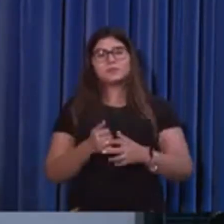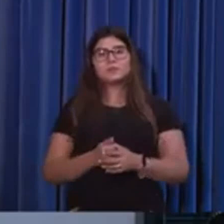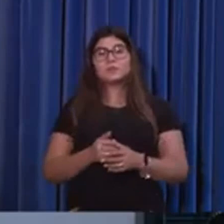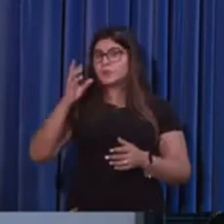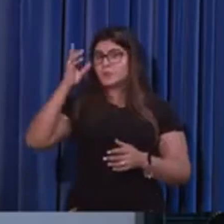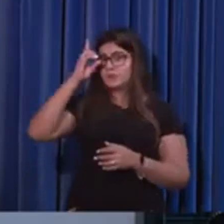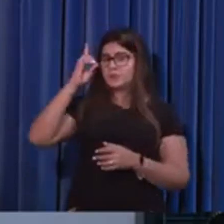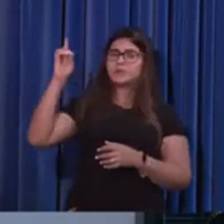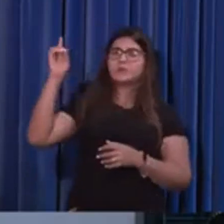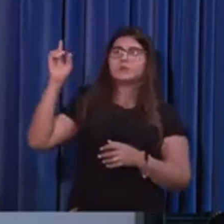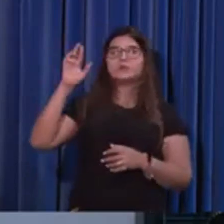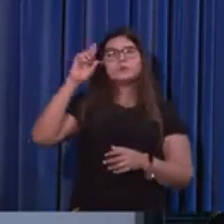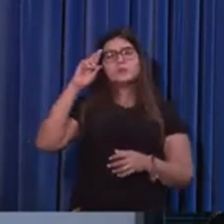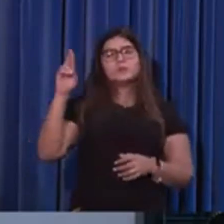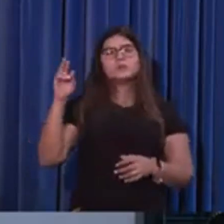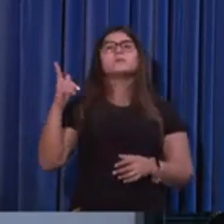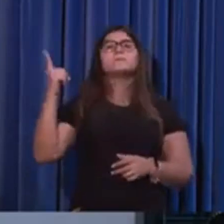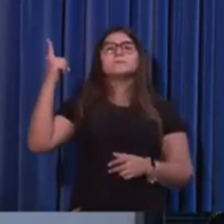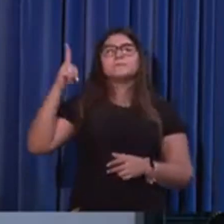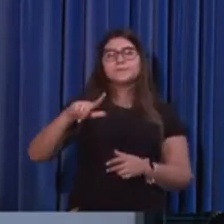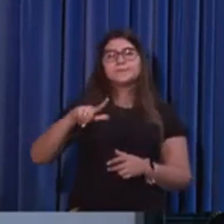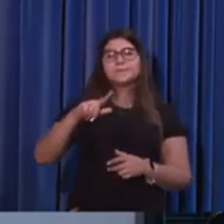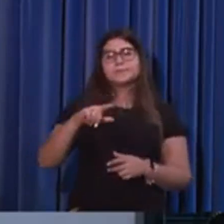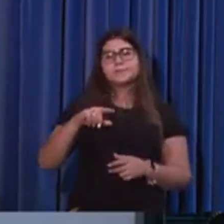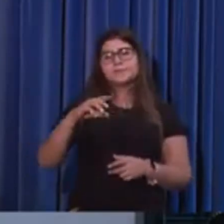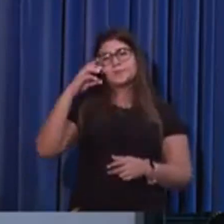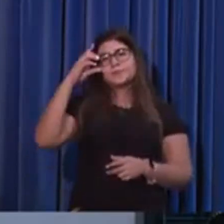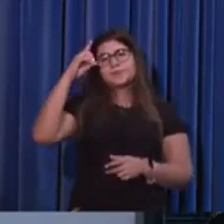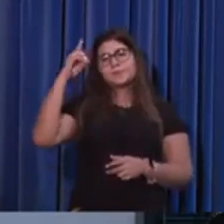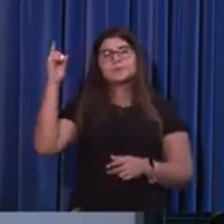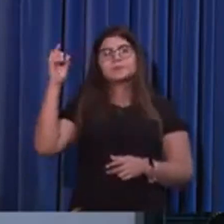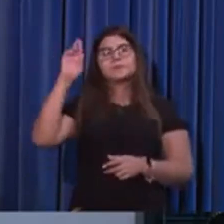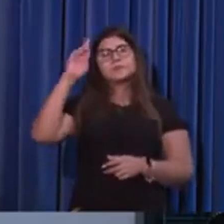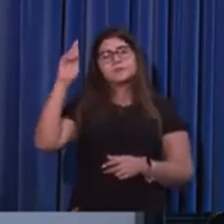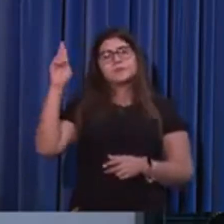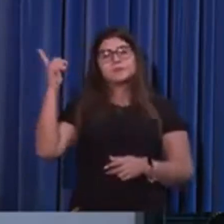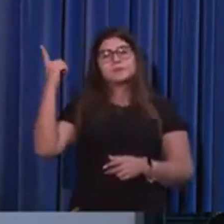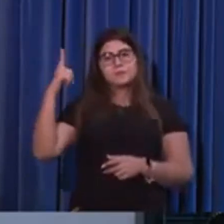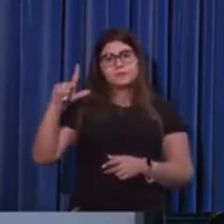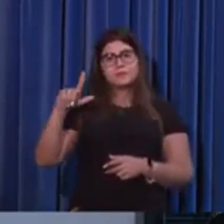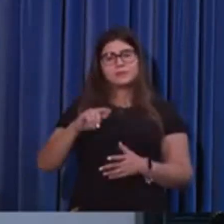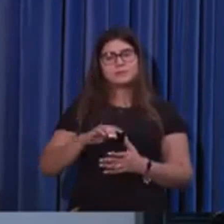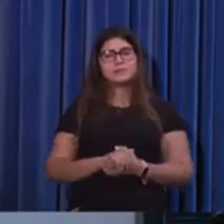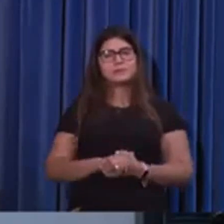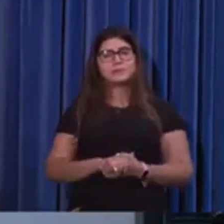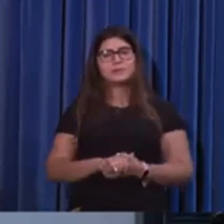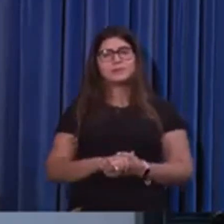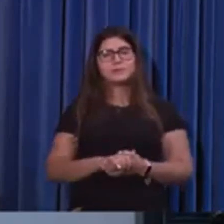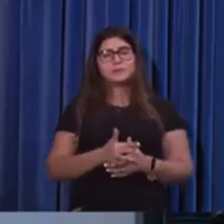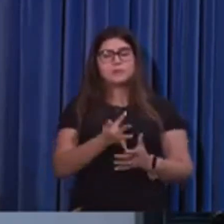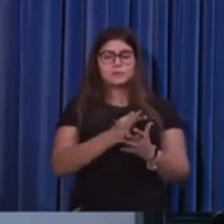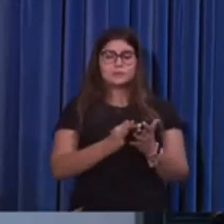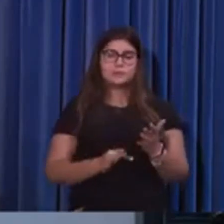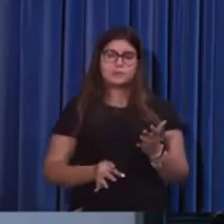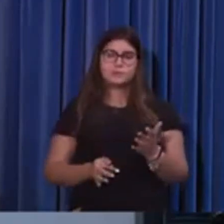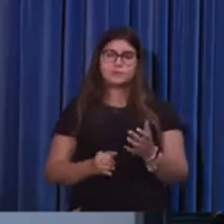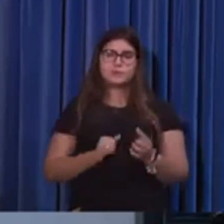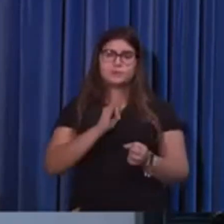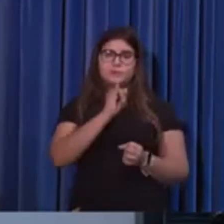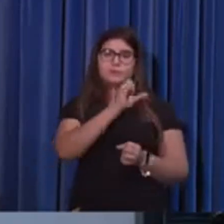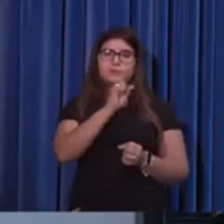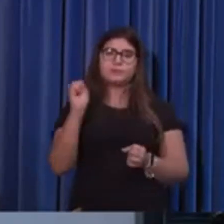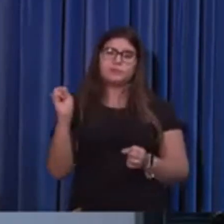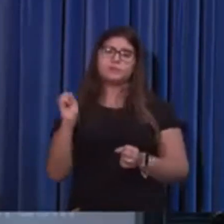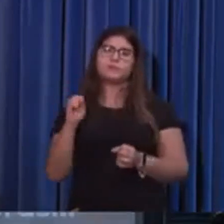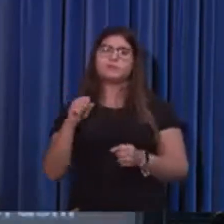do Senhor vem. O dia do Senhor vem. O texto de Isaías capítulo 2, versículo